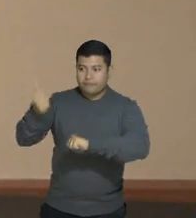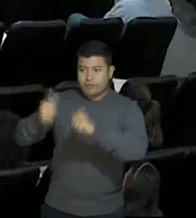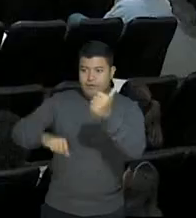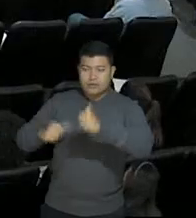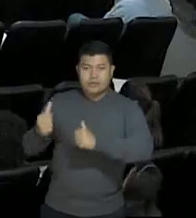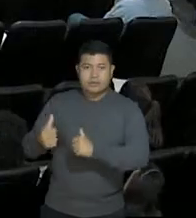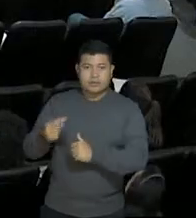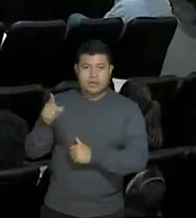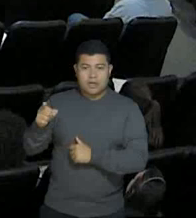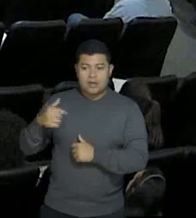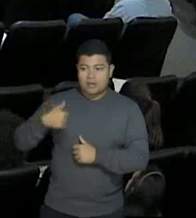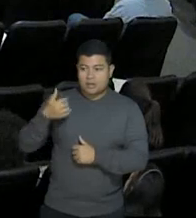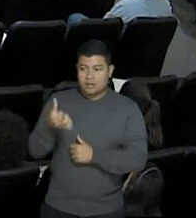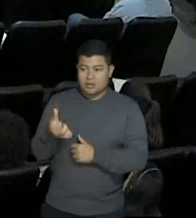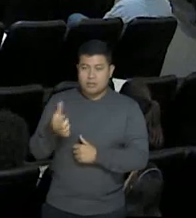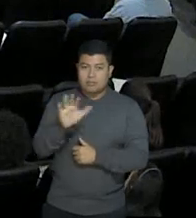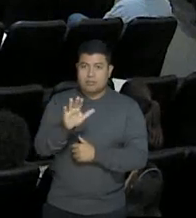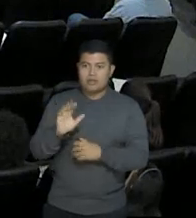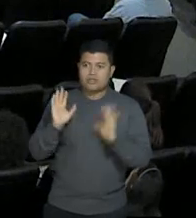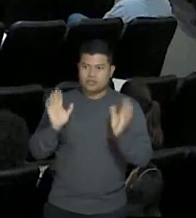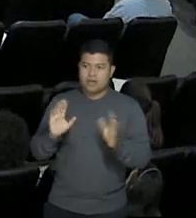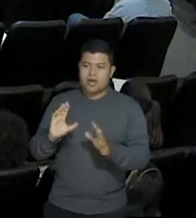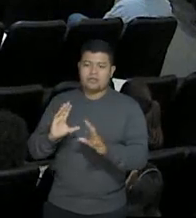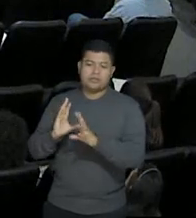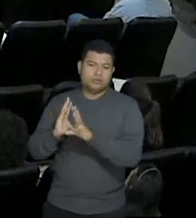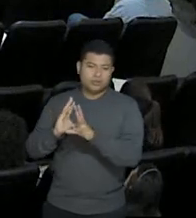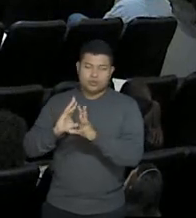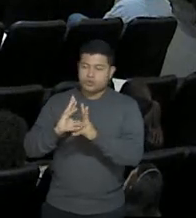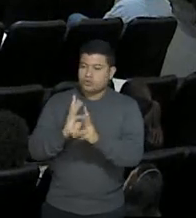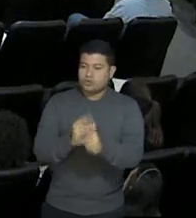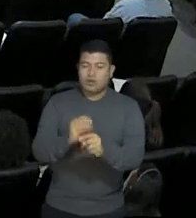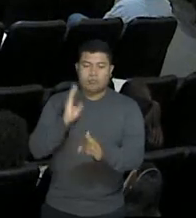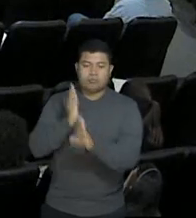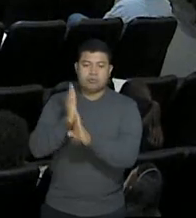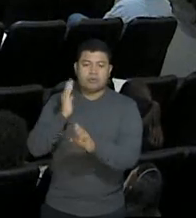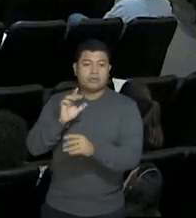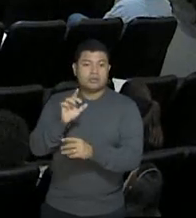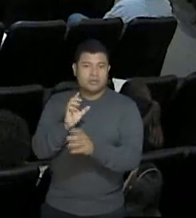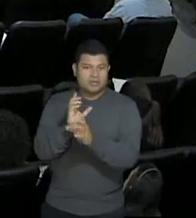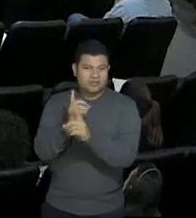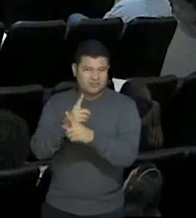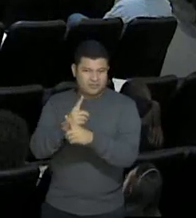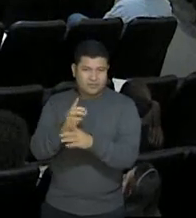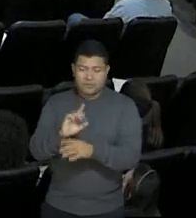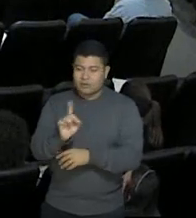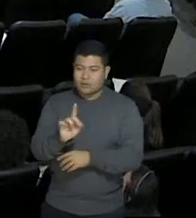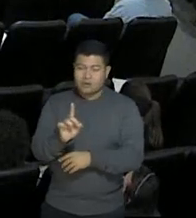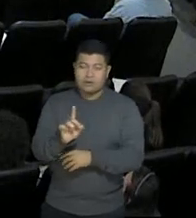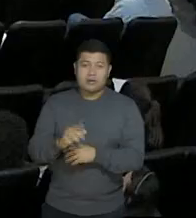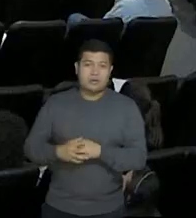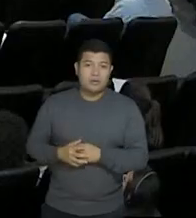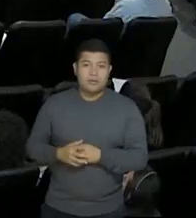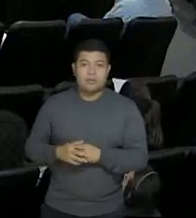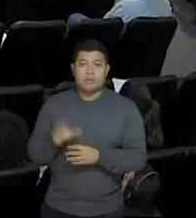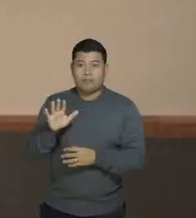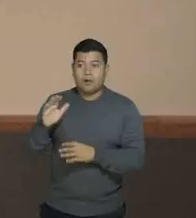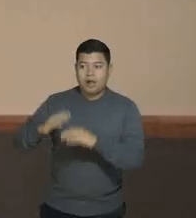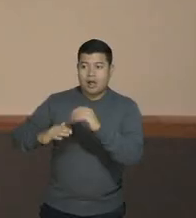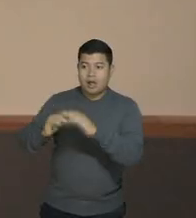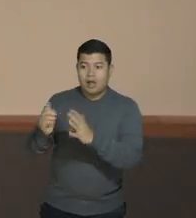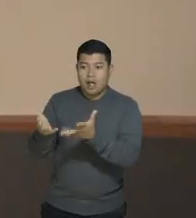diagnóstico. A gente vai aplicar os testes que são recomendados para aquela idade e vai colocar etária, quais, né, as habilidades